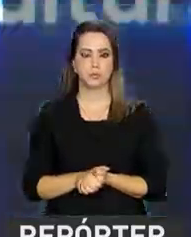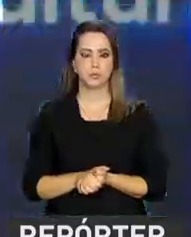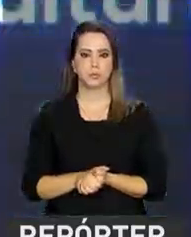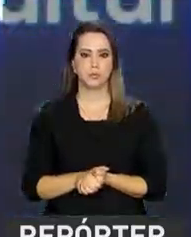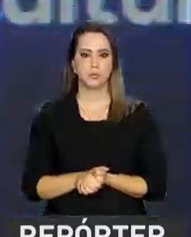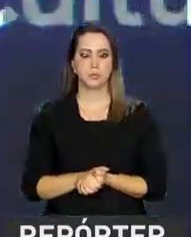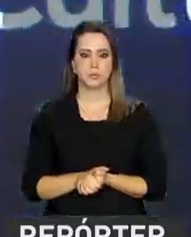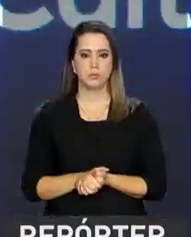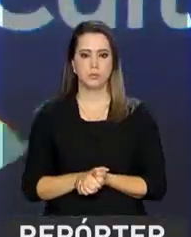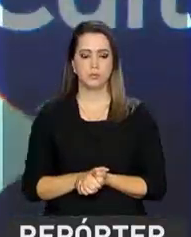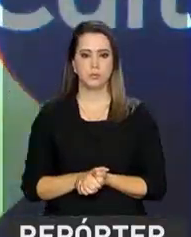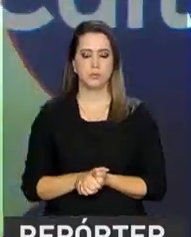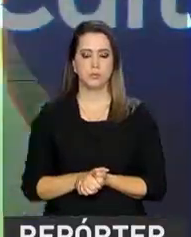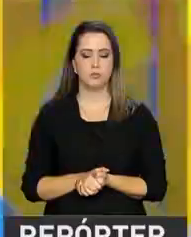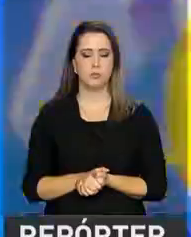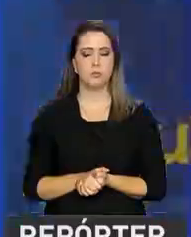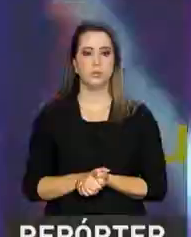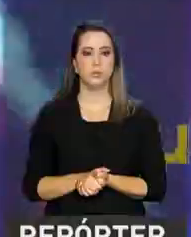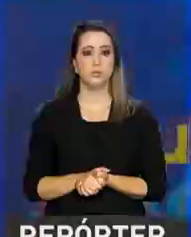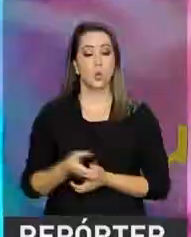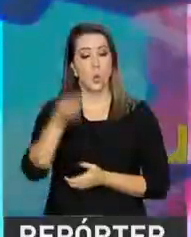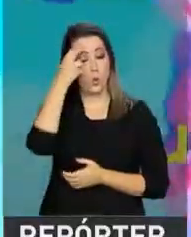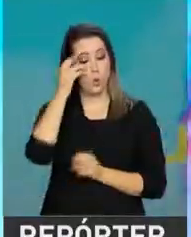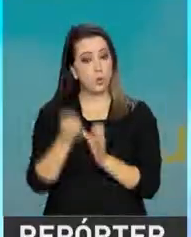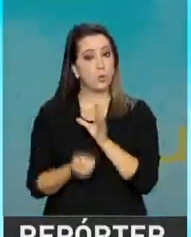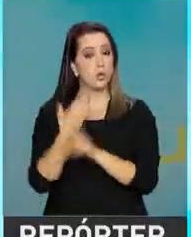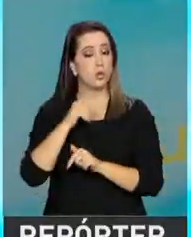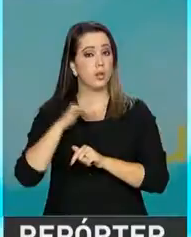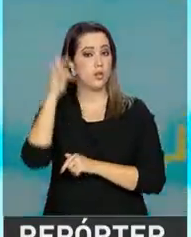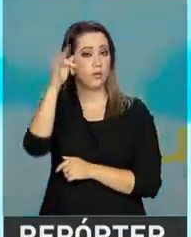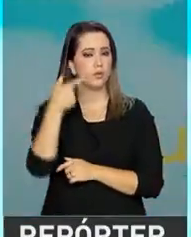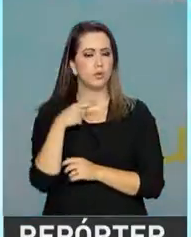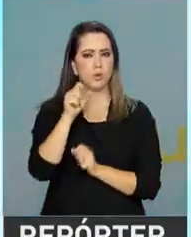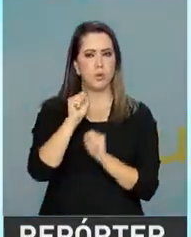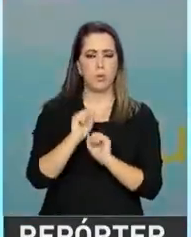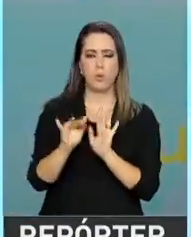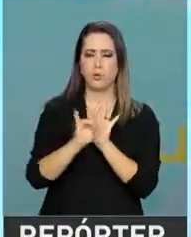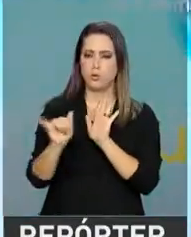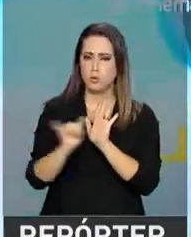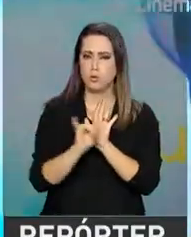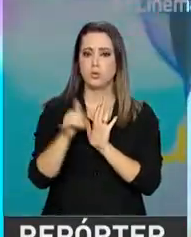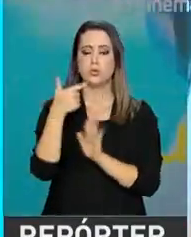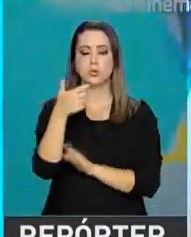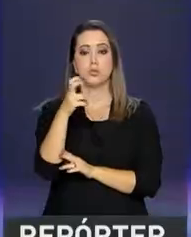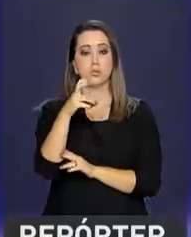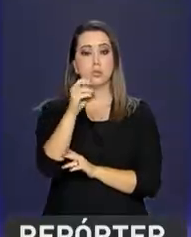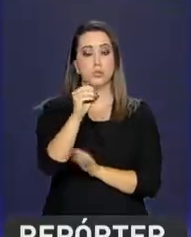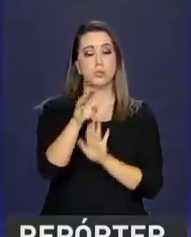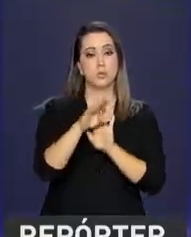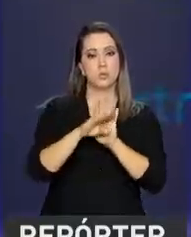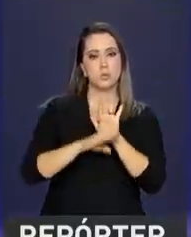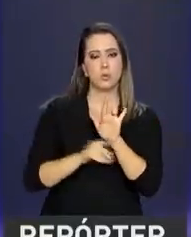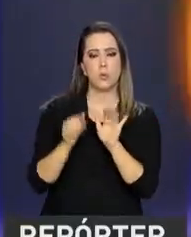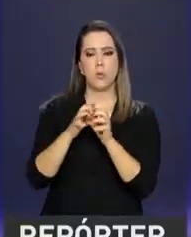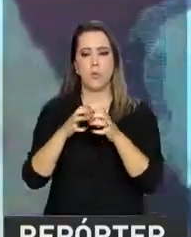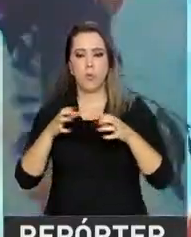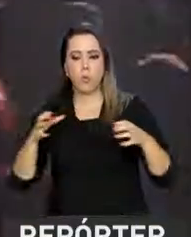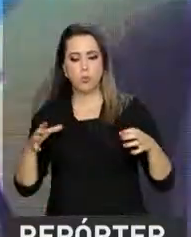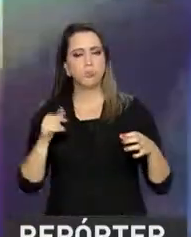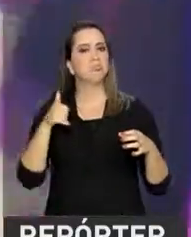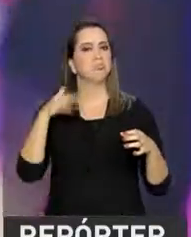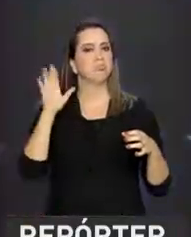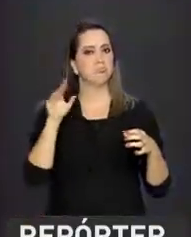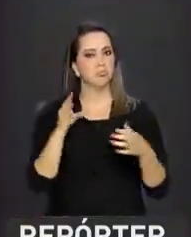Cultura gera futuro. Esses editais podem contemplar até 250 projetos. É o maior montante